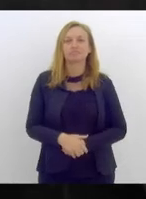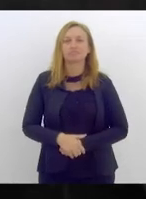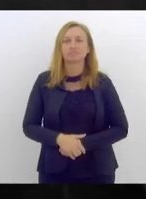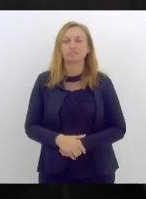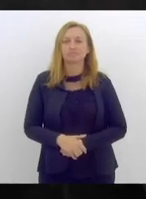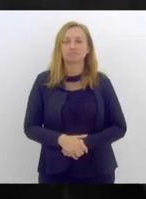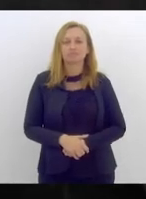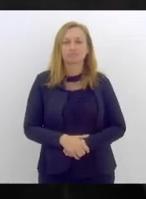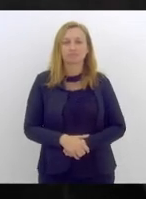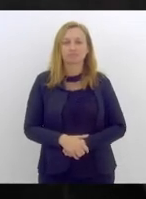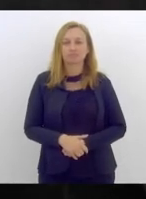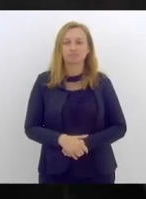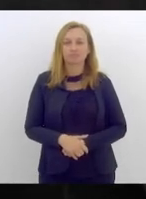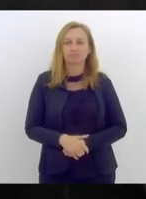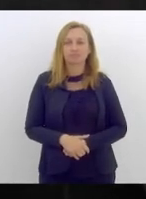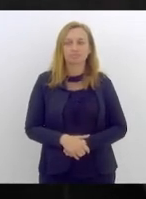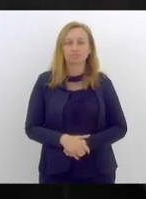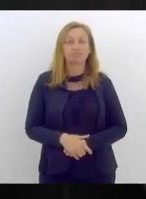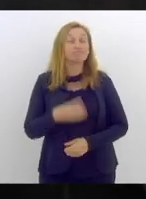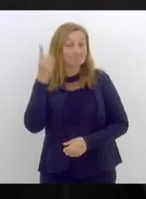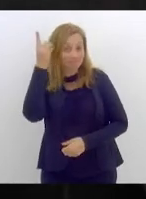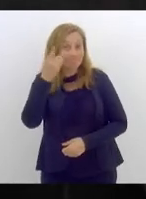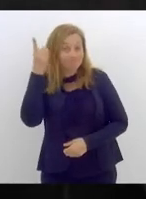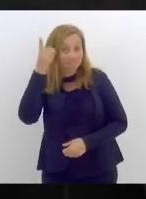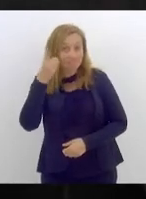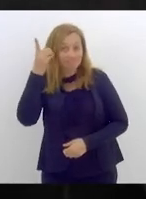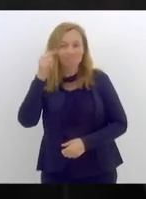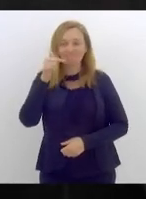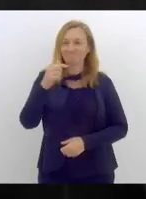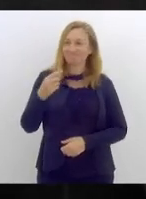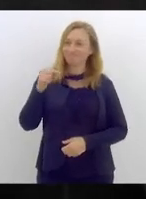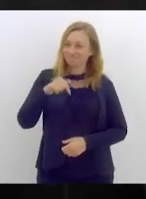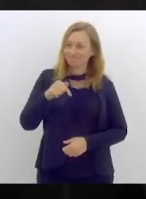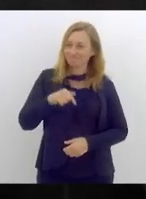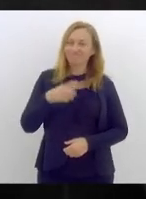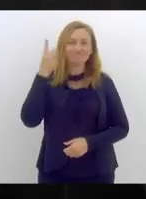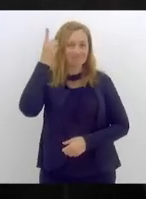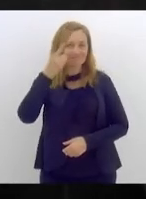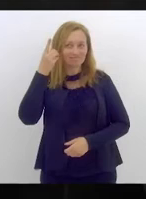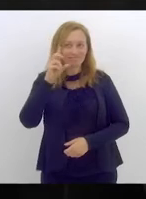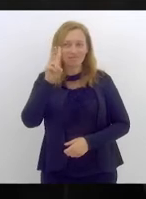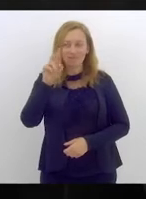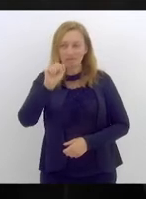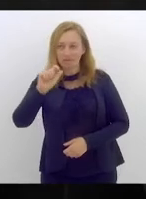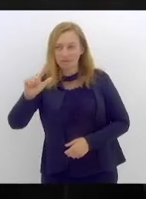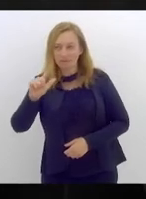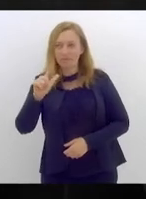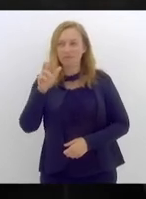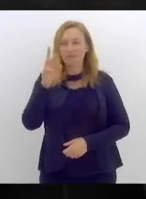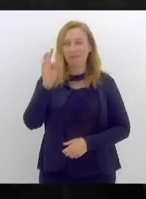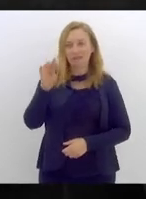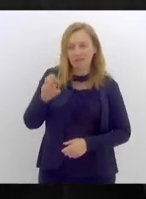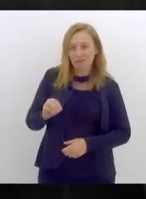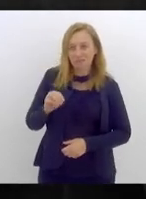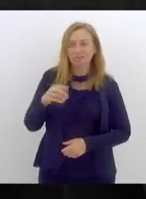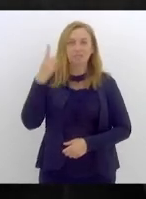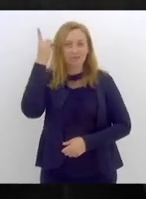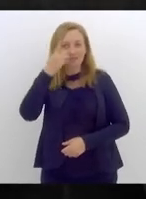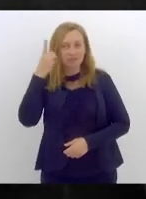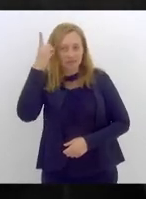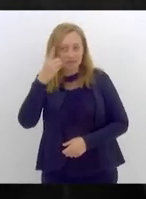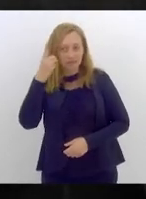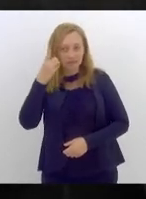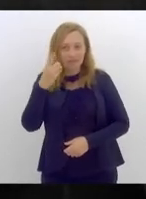redes sociais deputados aqui presente Deputado Val Ceasa Renato Zaca deputados